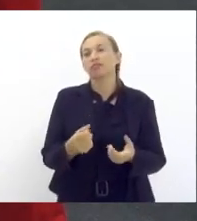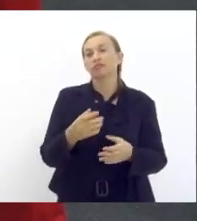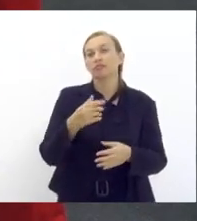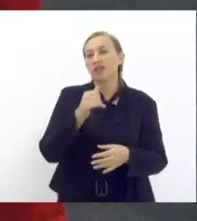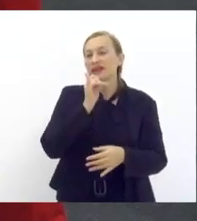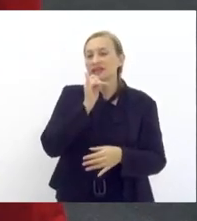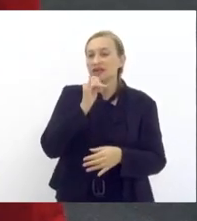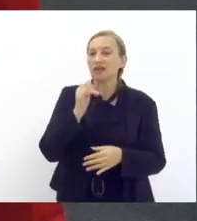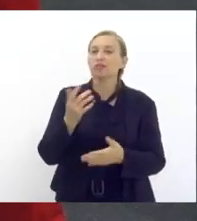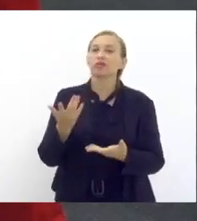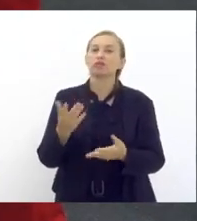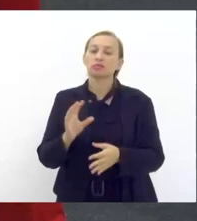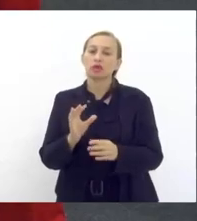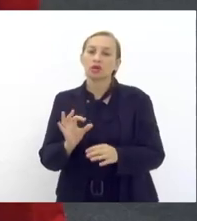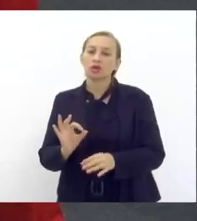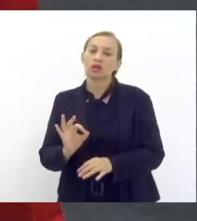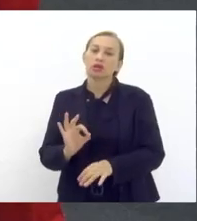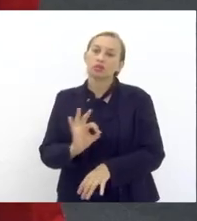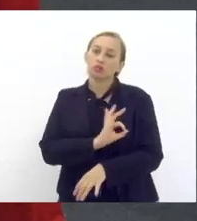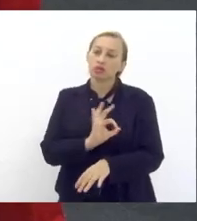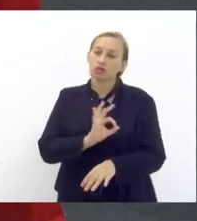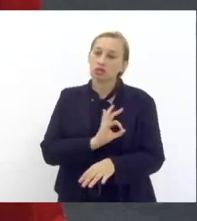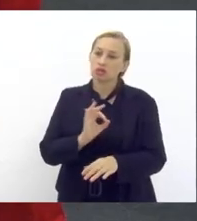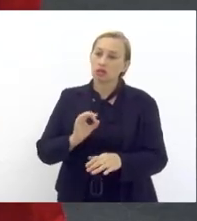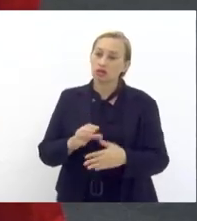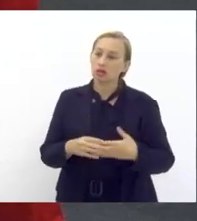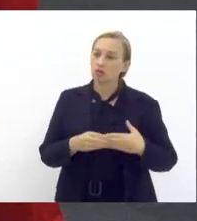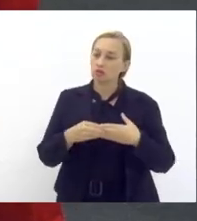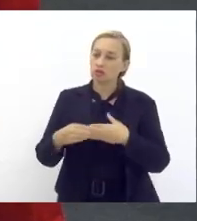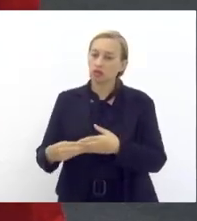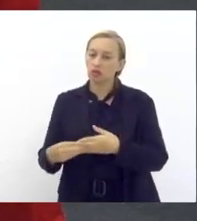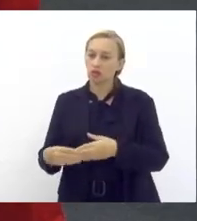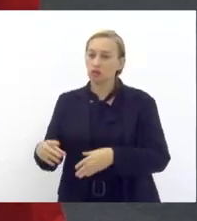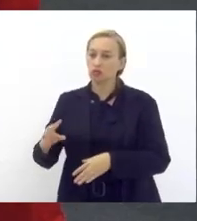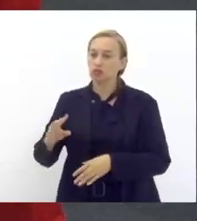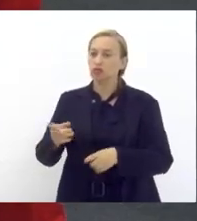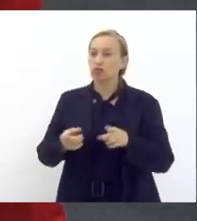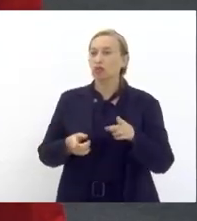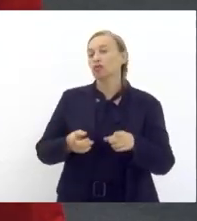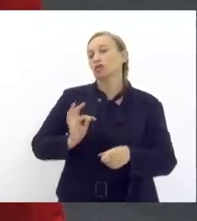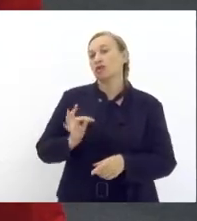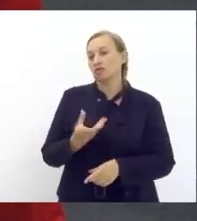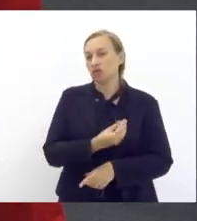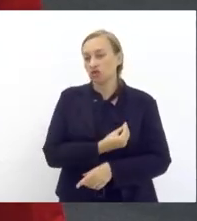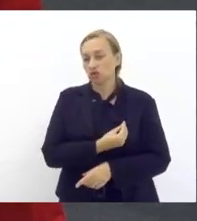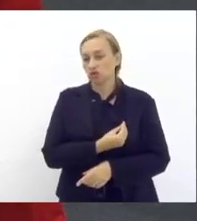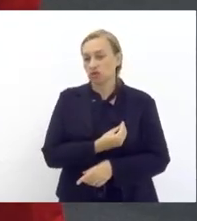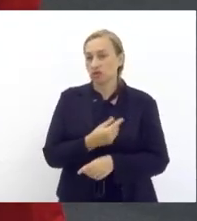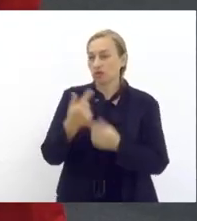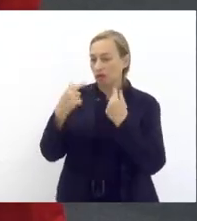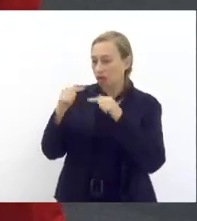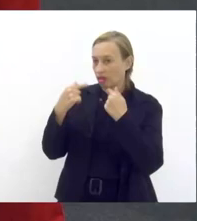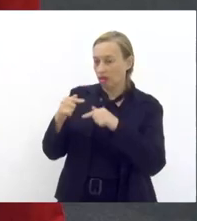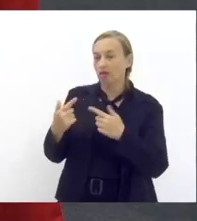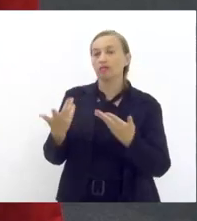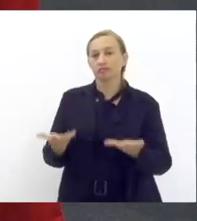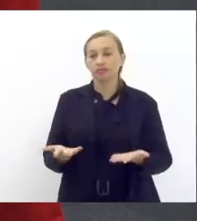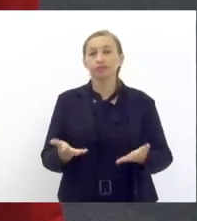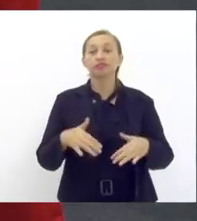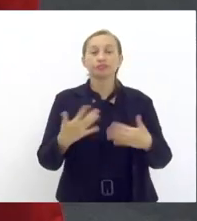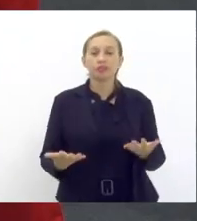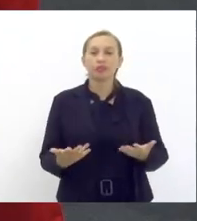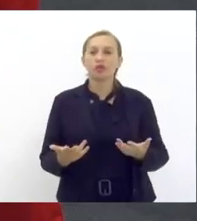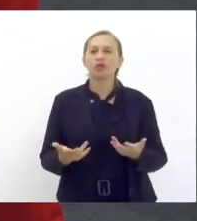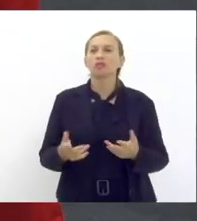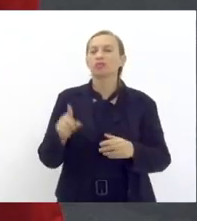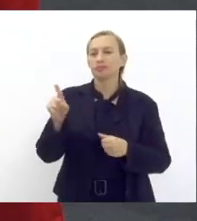fala, vem cá, você vestido desse jeito, o que, é que você esperava? Transformando a vítima em ré, que sabemos nós que é uma coisa muito comum. Então, por